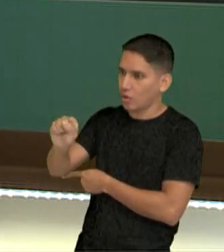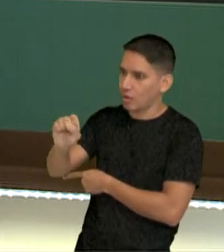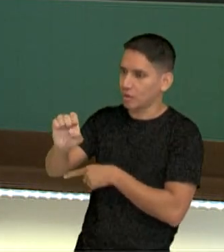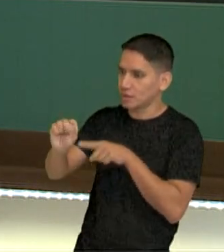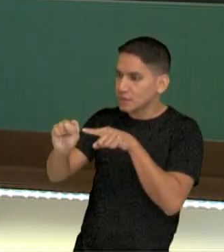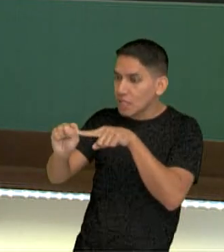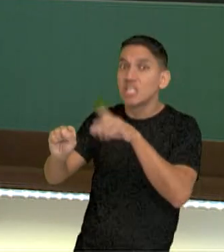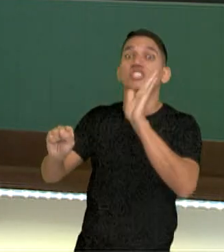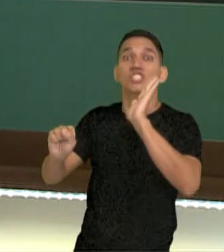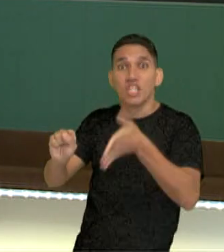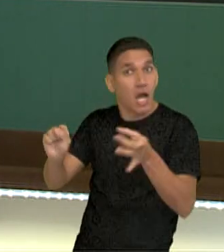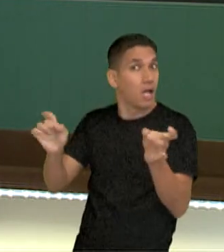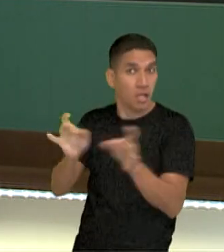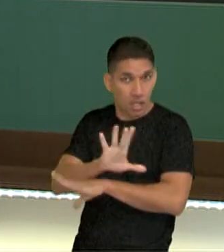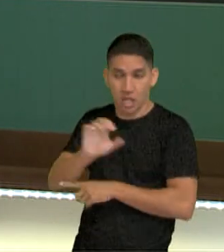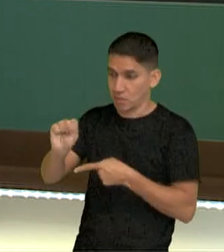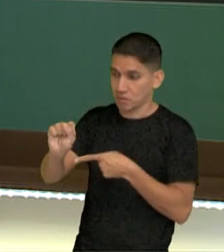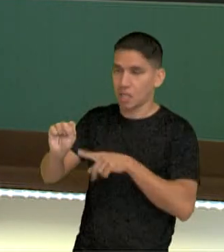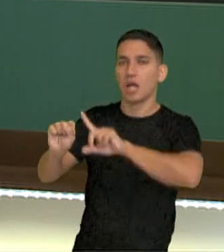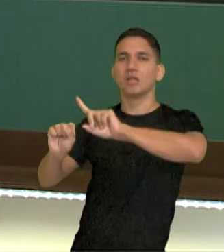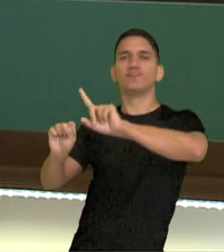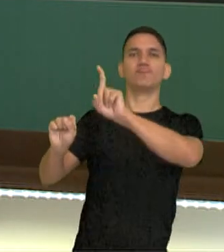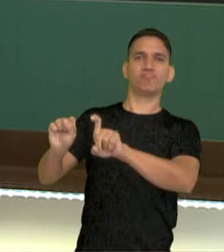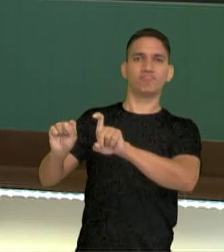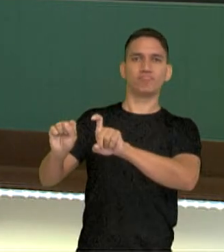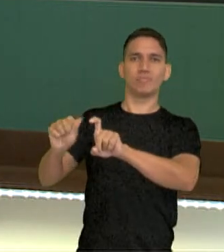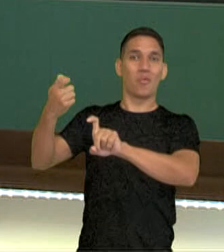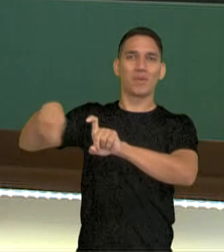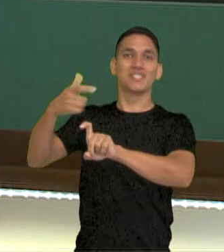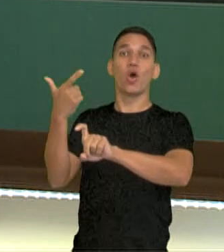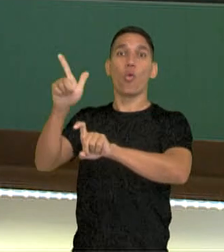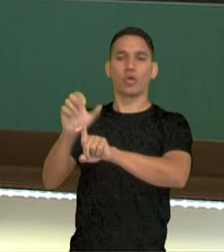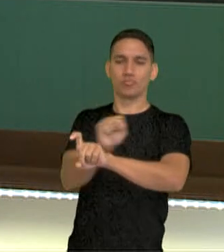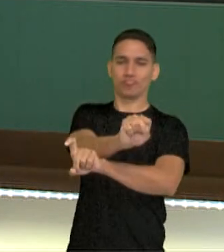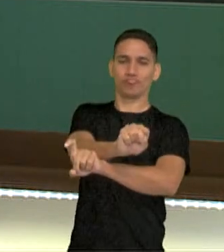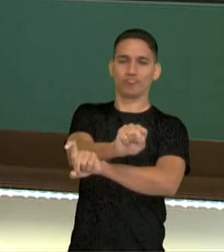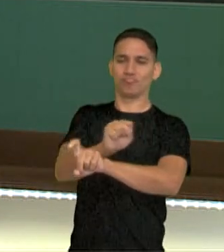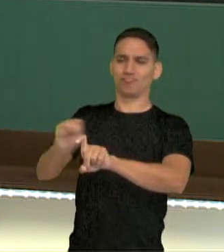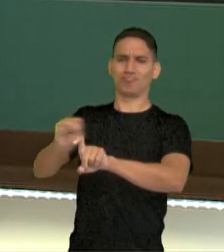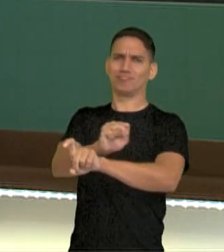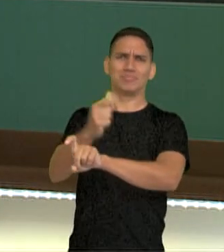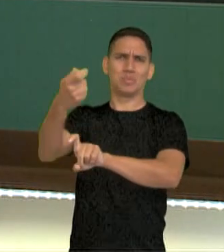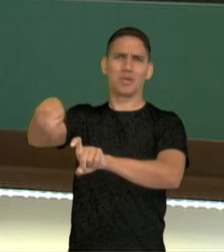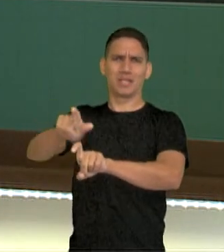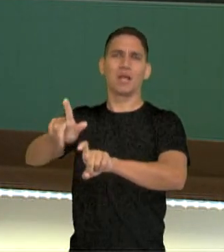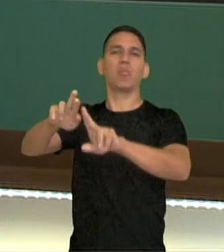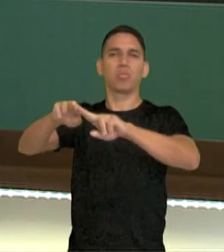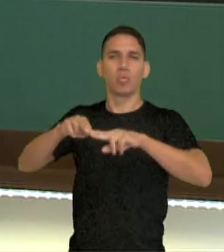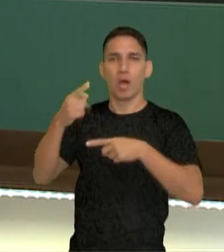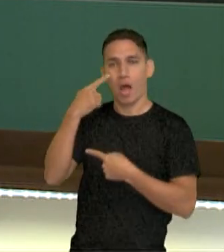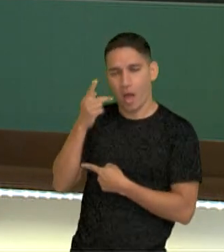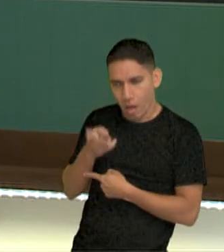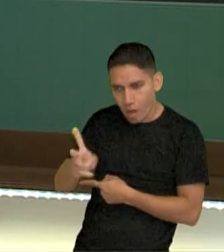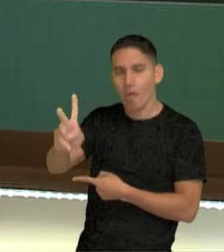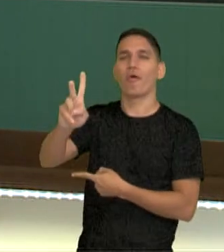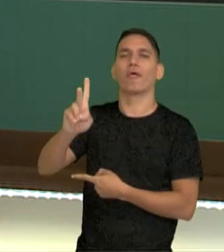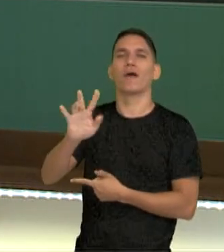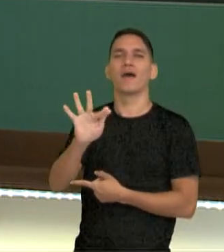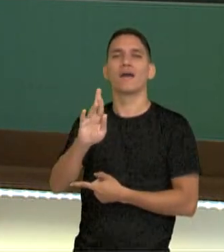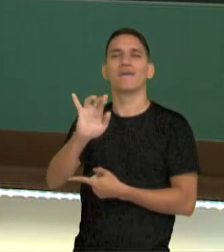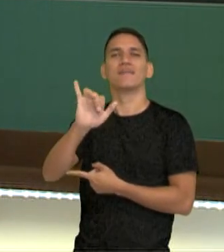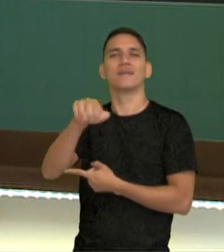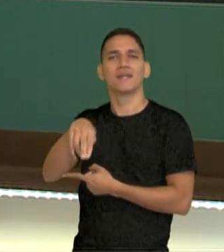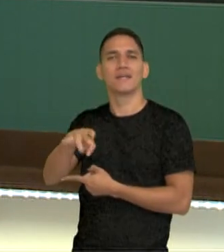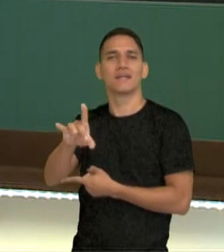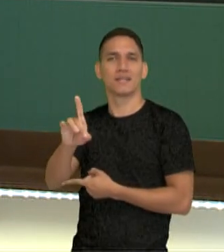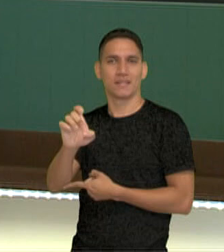vamos colocar o apóstrofo. E aí continua sobre o que eu estou falando. Friends. Isso quer dizer